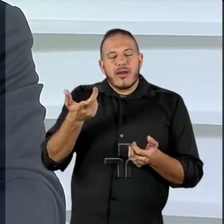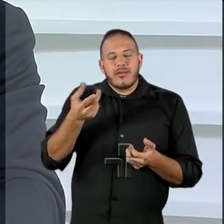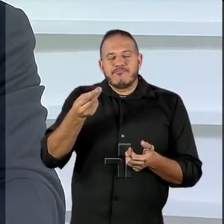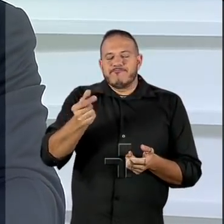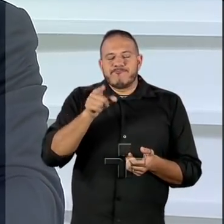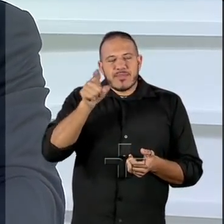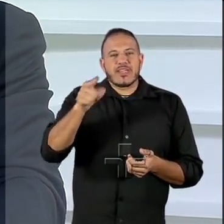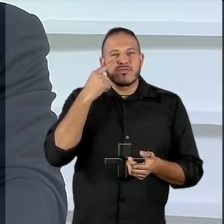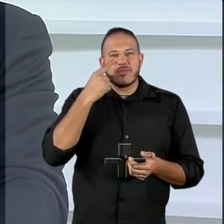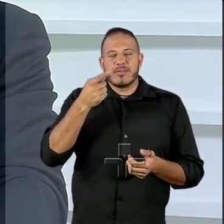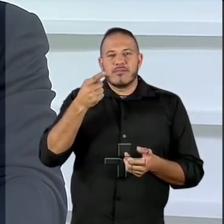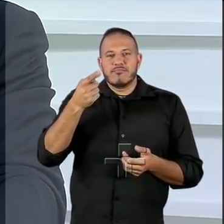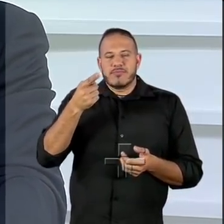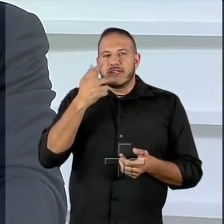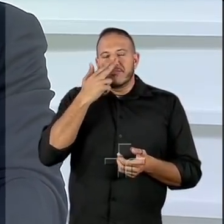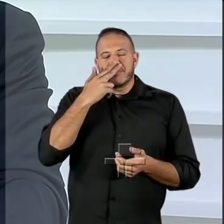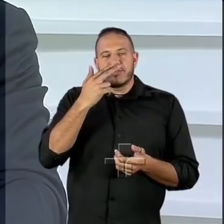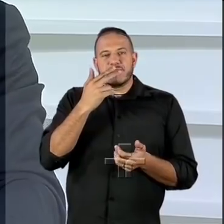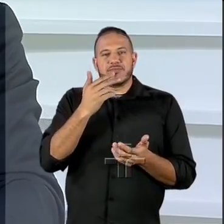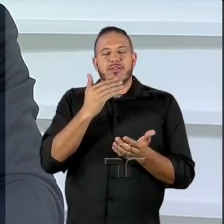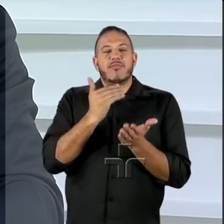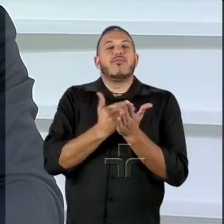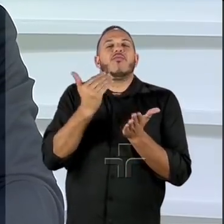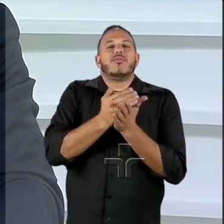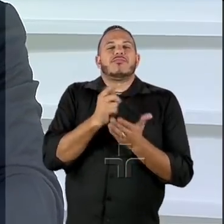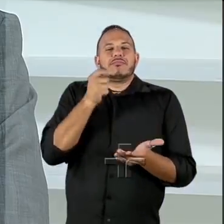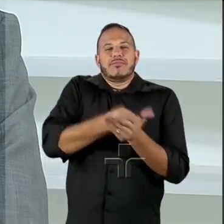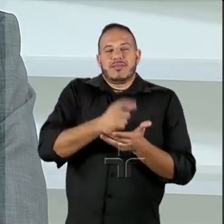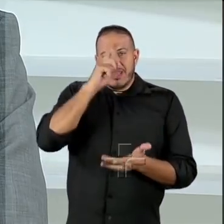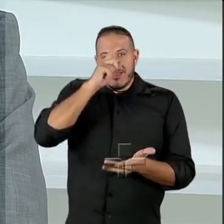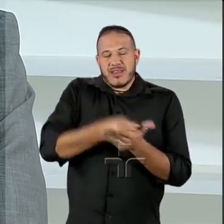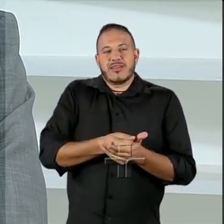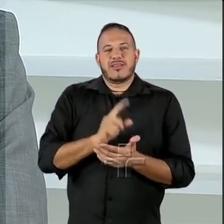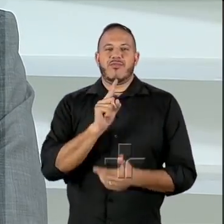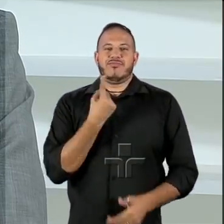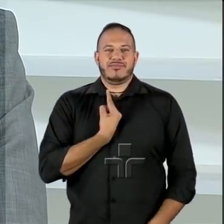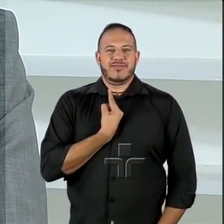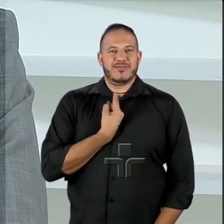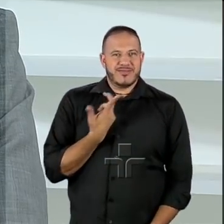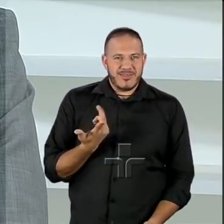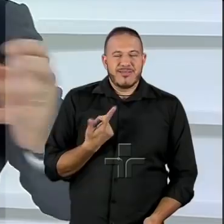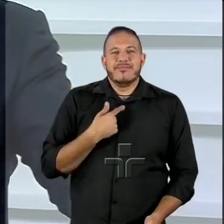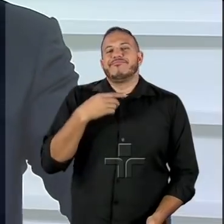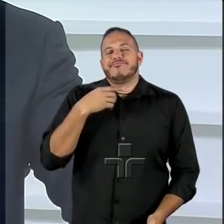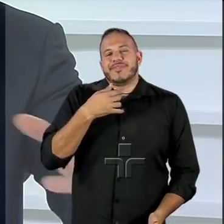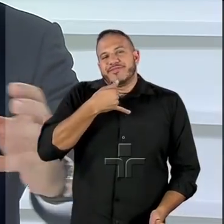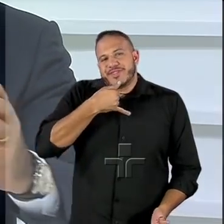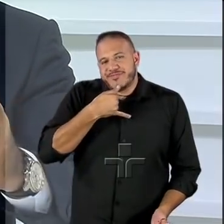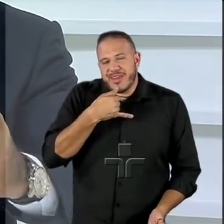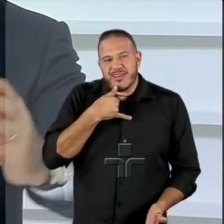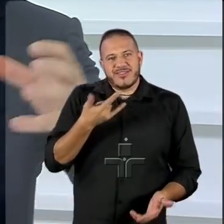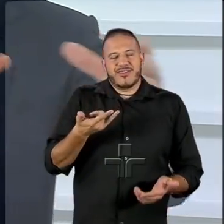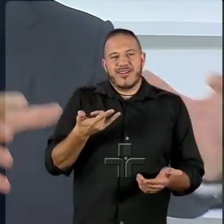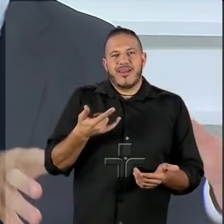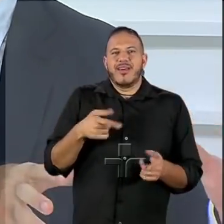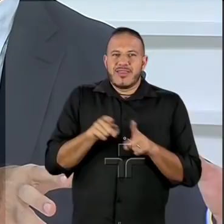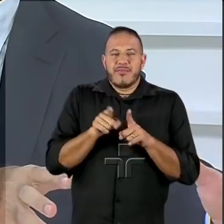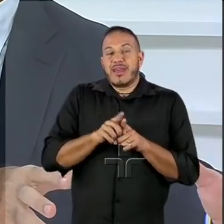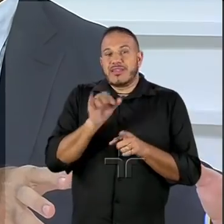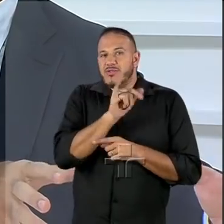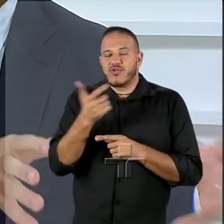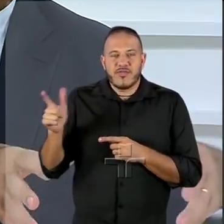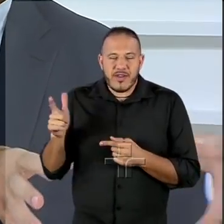a imposição do uso da decisão monocrática. Não é? Lamentavelmente, uma coisa chama a outra. Ou seja, também se não houver